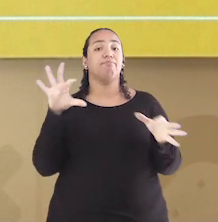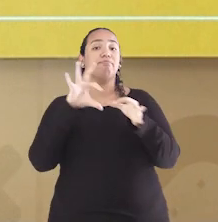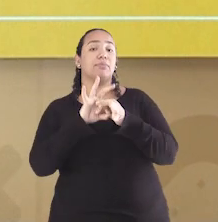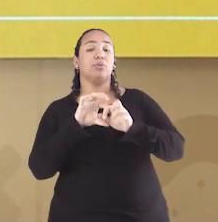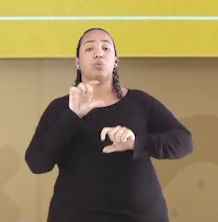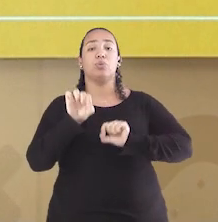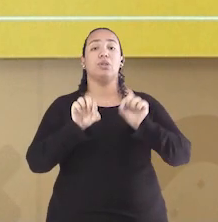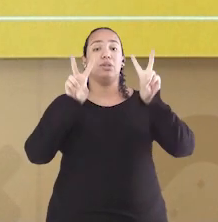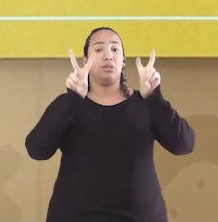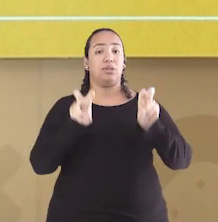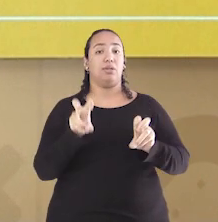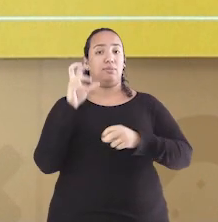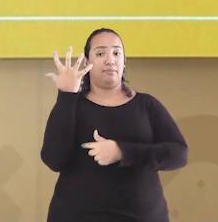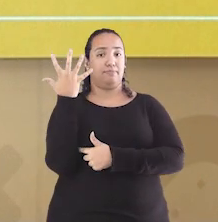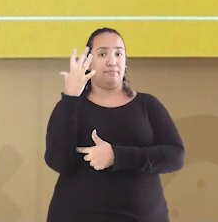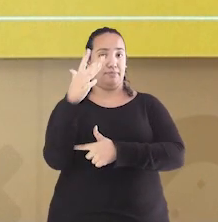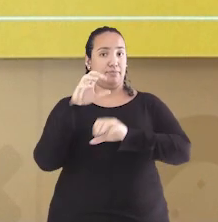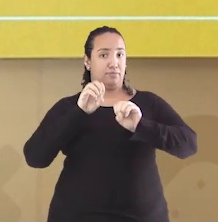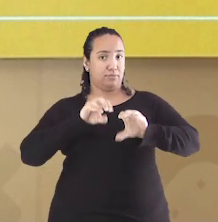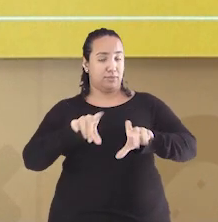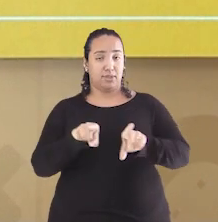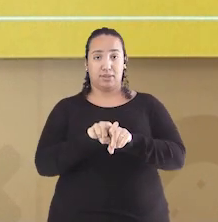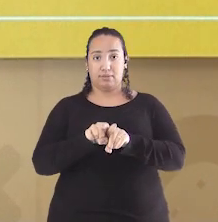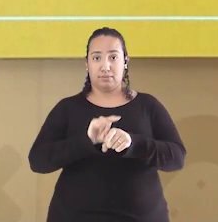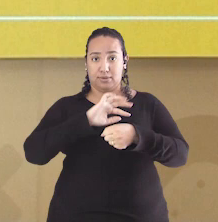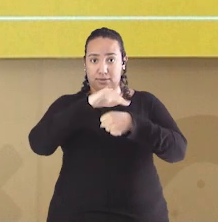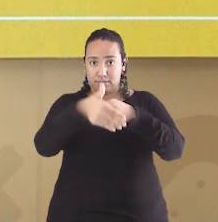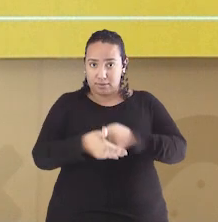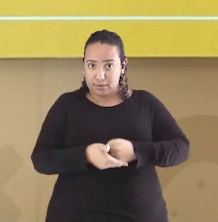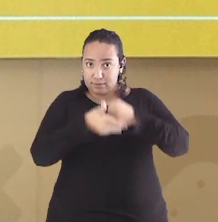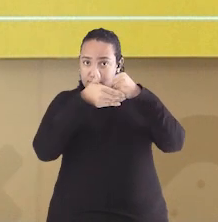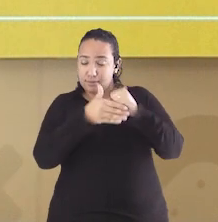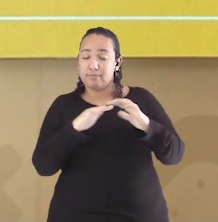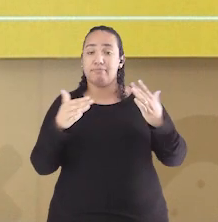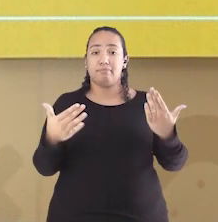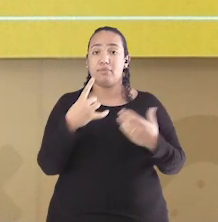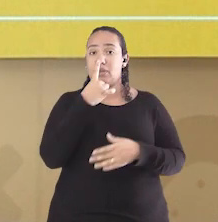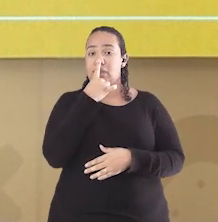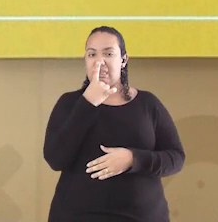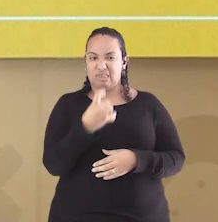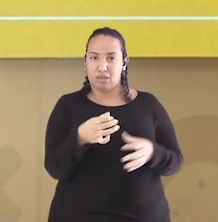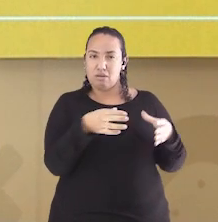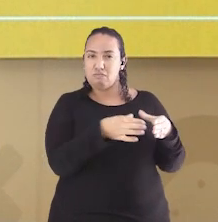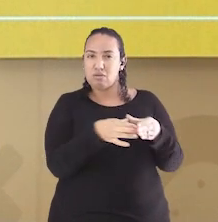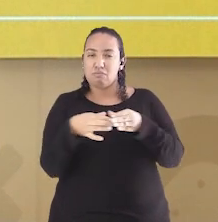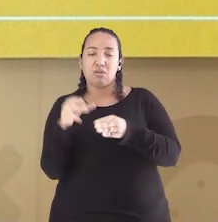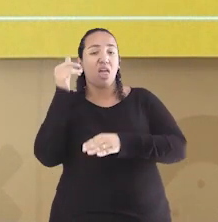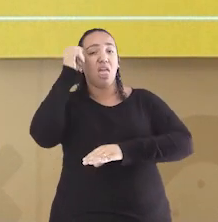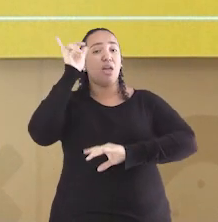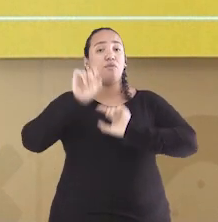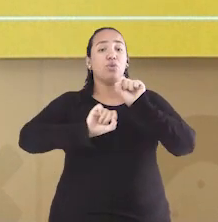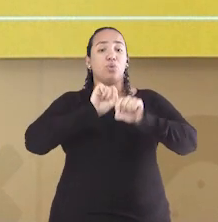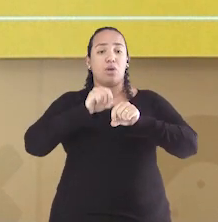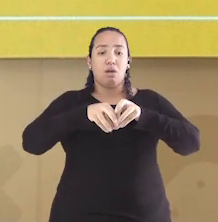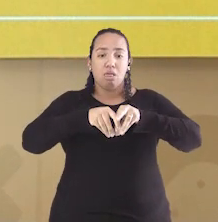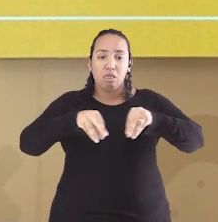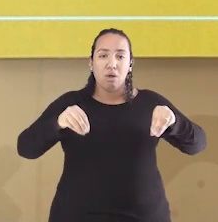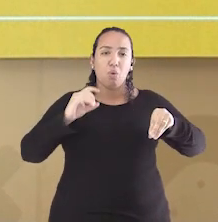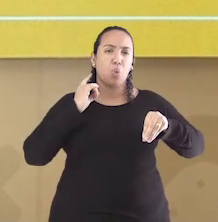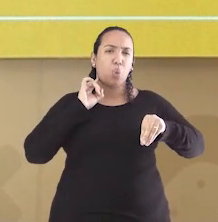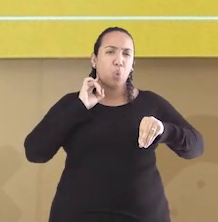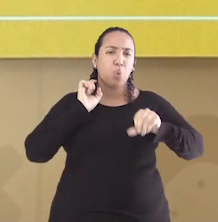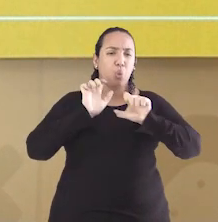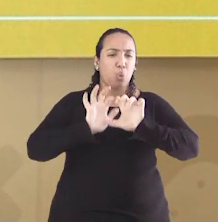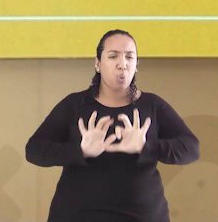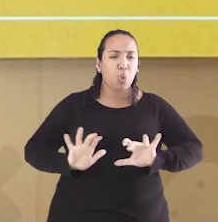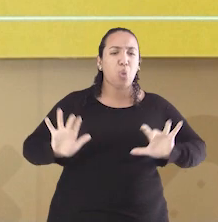educação ambiental e do desenvolvimento sustentável, a coleta seletiva evita a poluição do solo e das